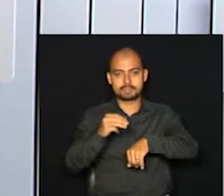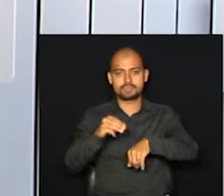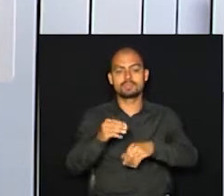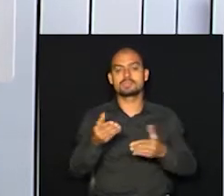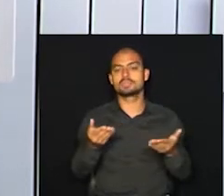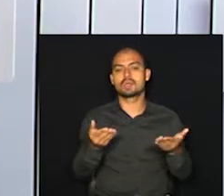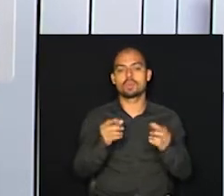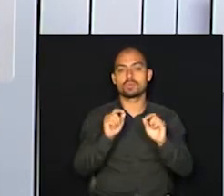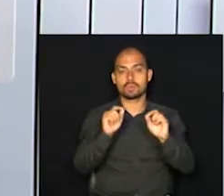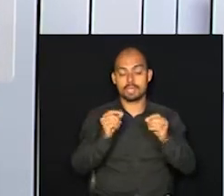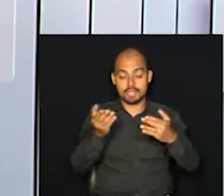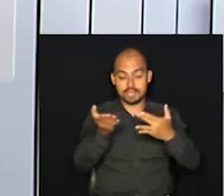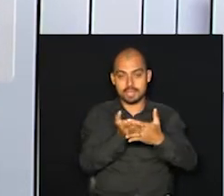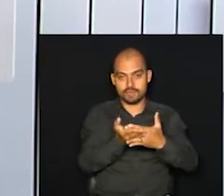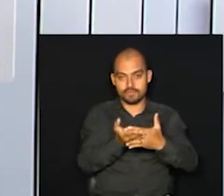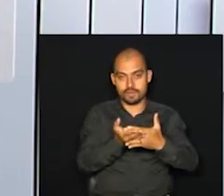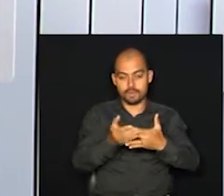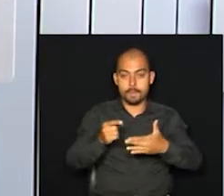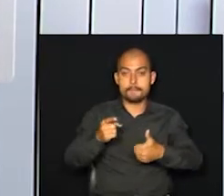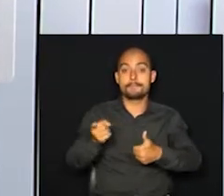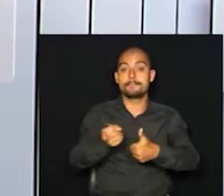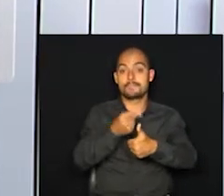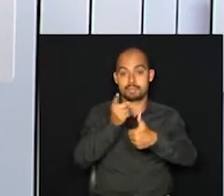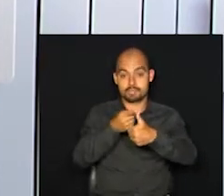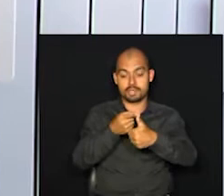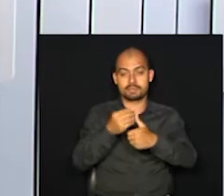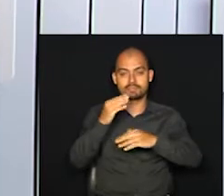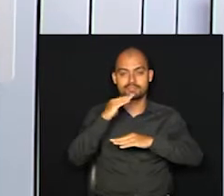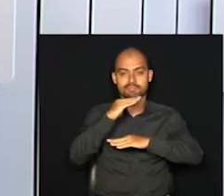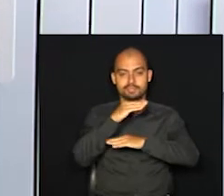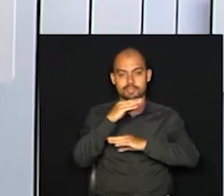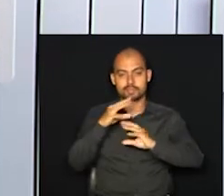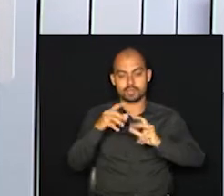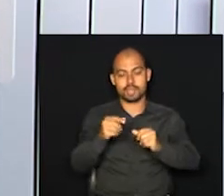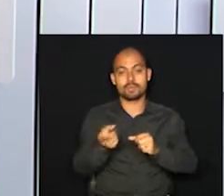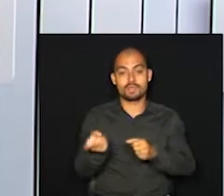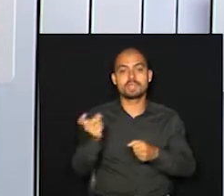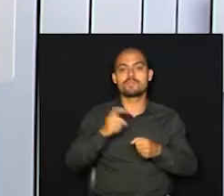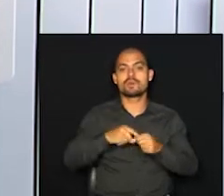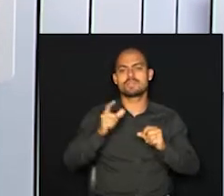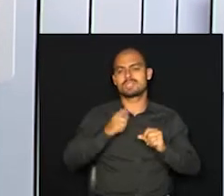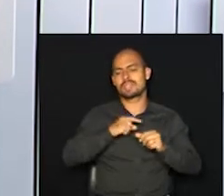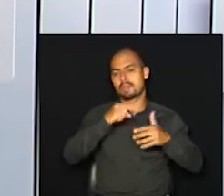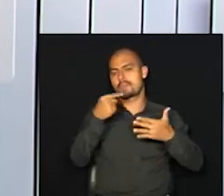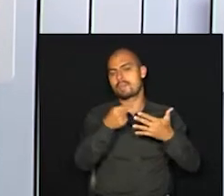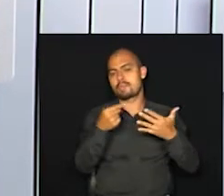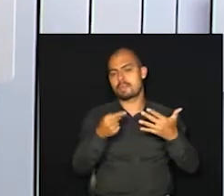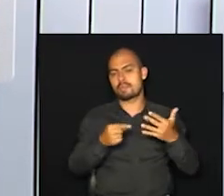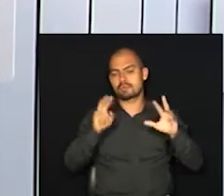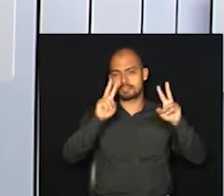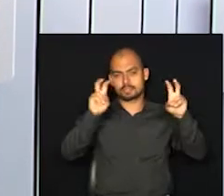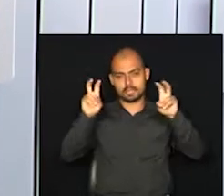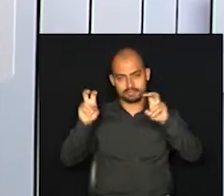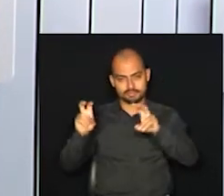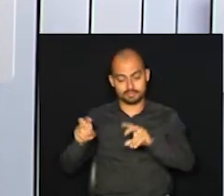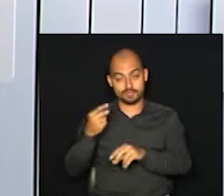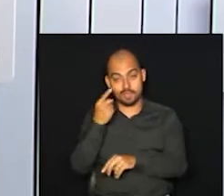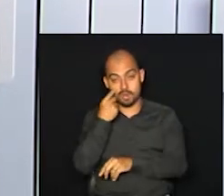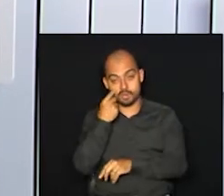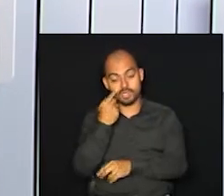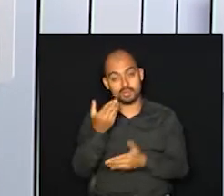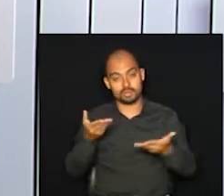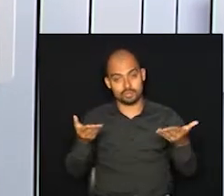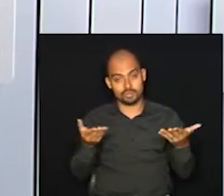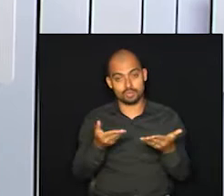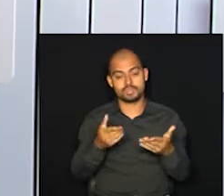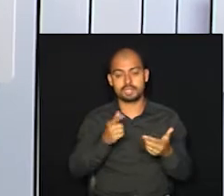fazer o seguinte: primeiro intervalo aqui no Câmara Total, e na volta tem muitos assuntos que você vai conferir ainda aqui no